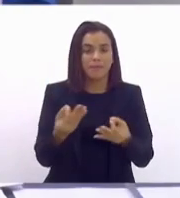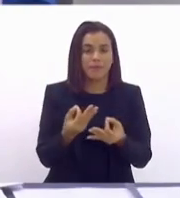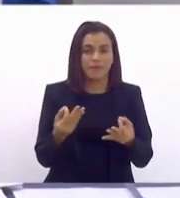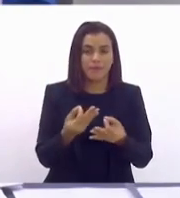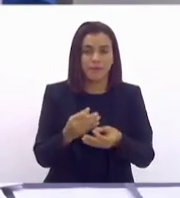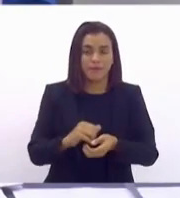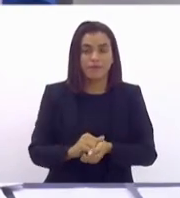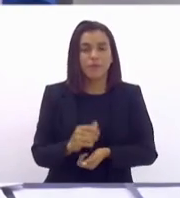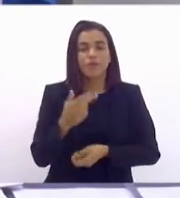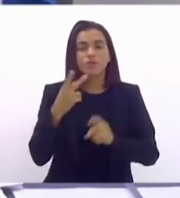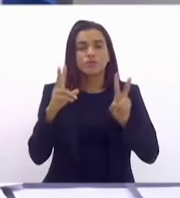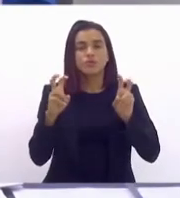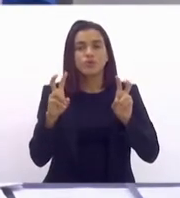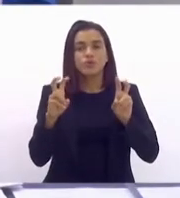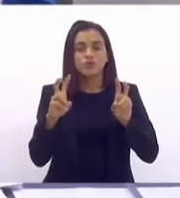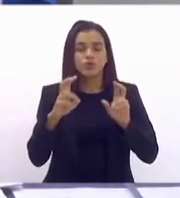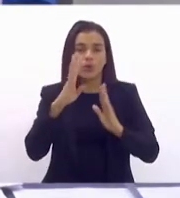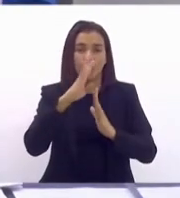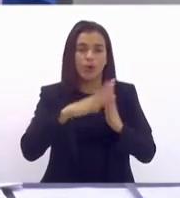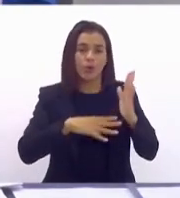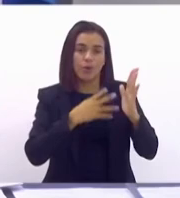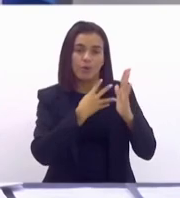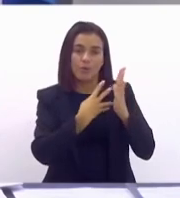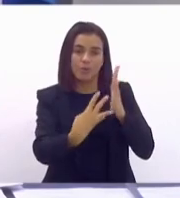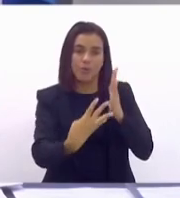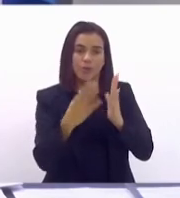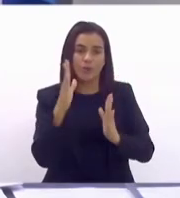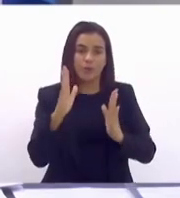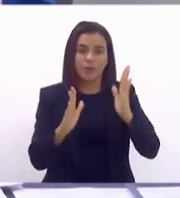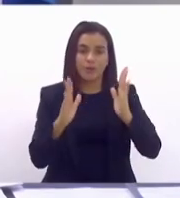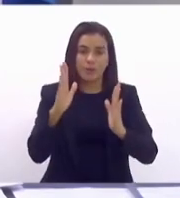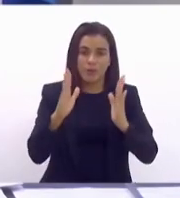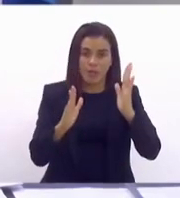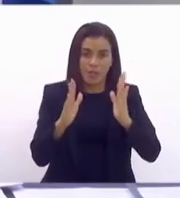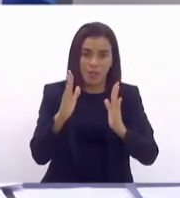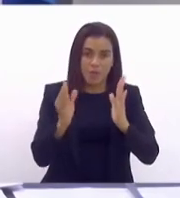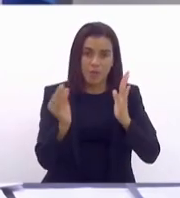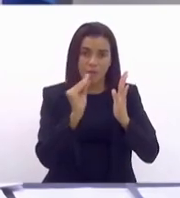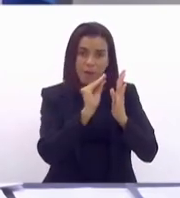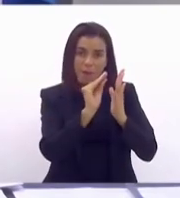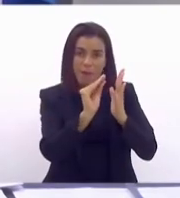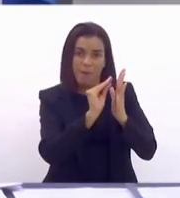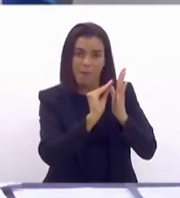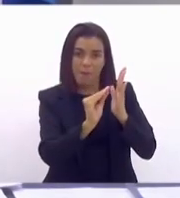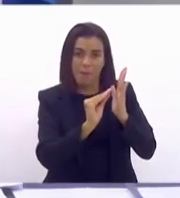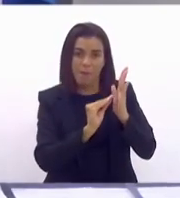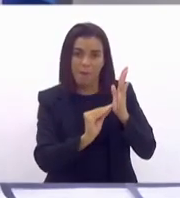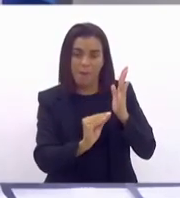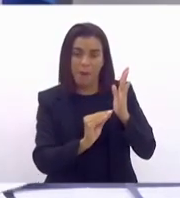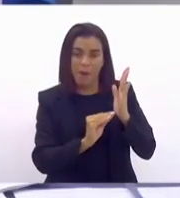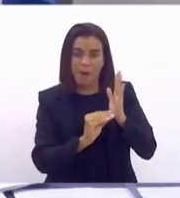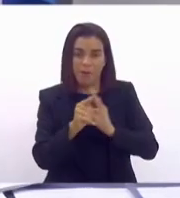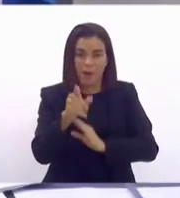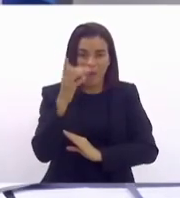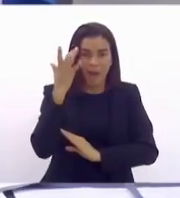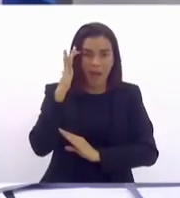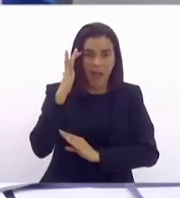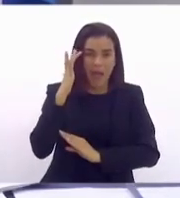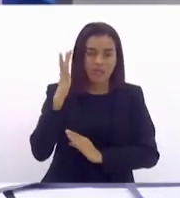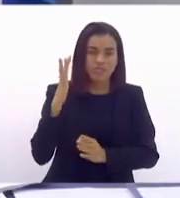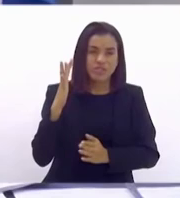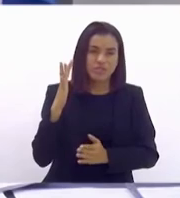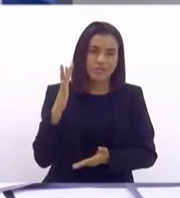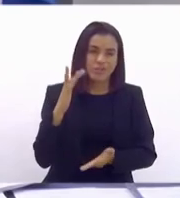Perfeito. E com relação ao cronograma que nós tínhamos estabelecido, o senhor acha que... até a